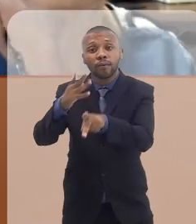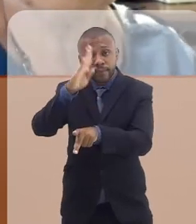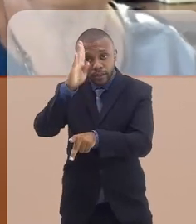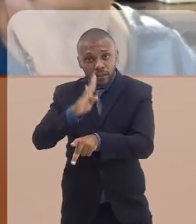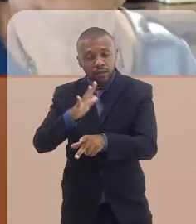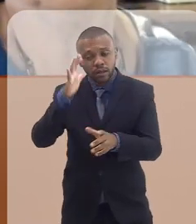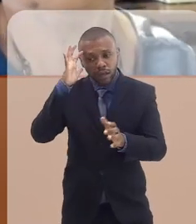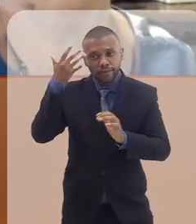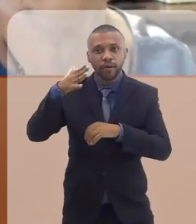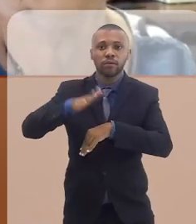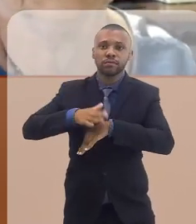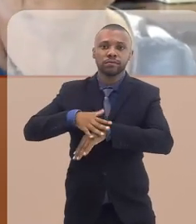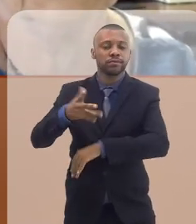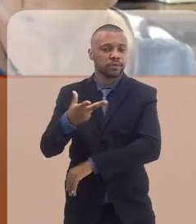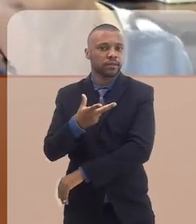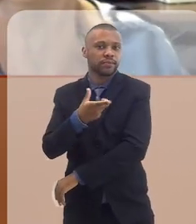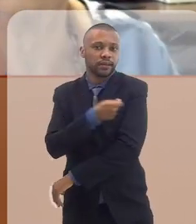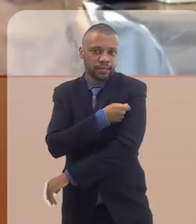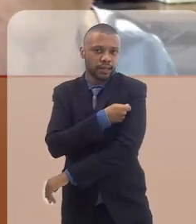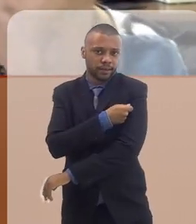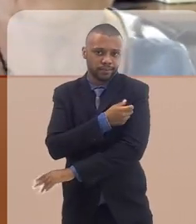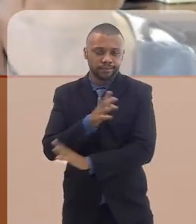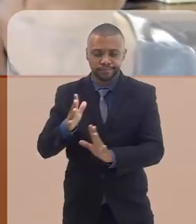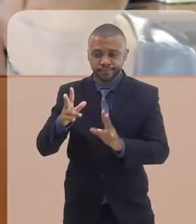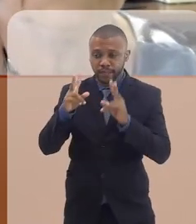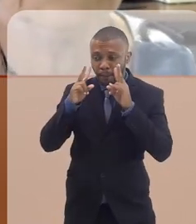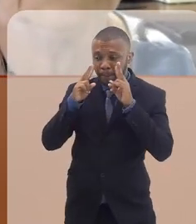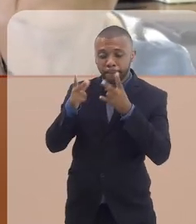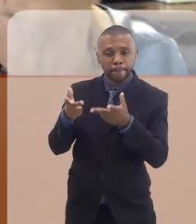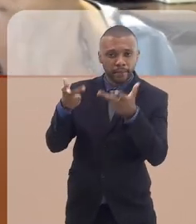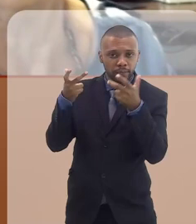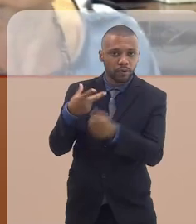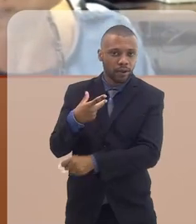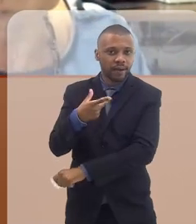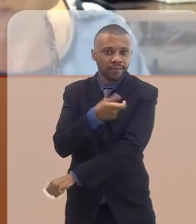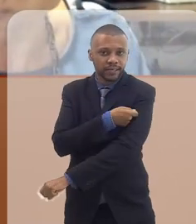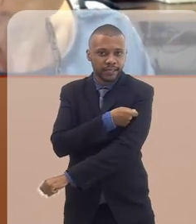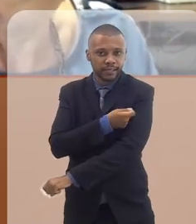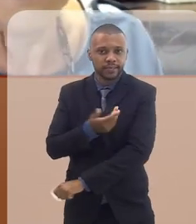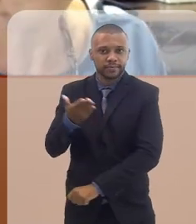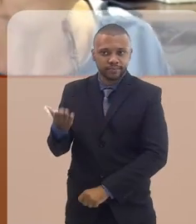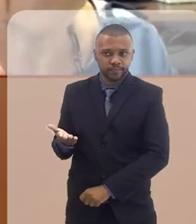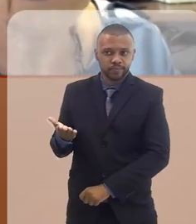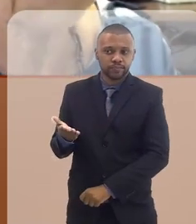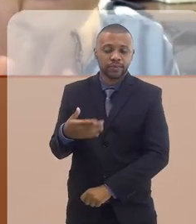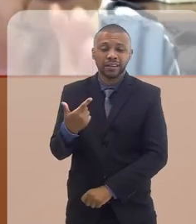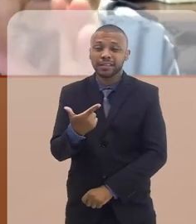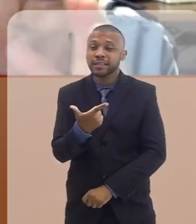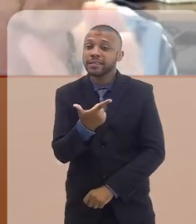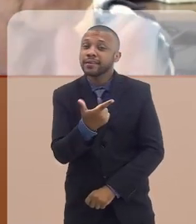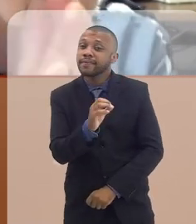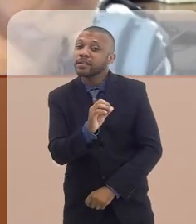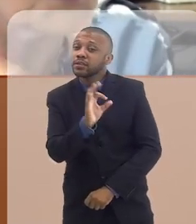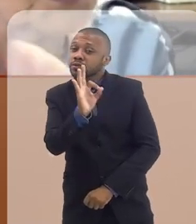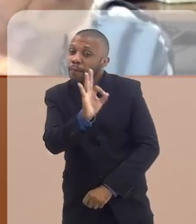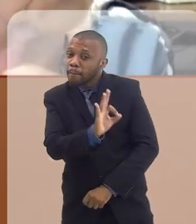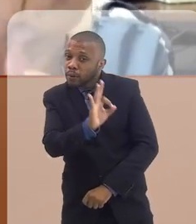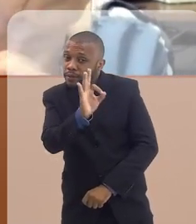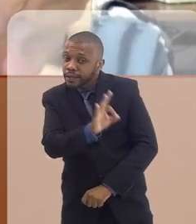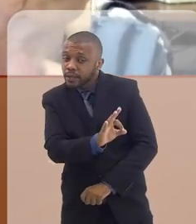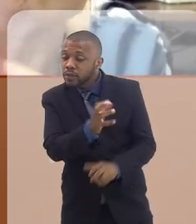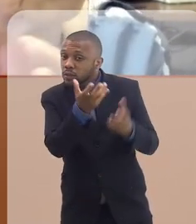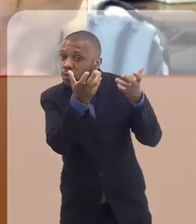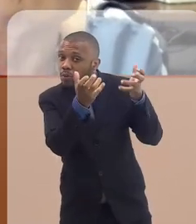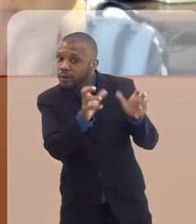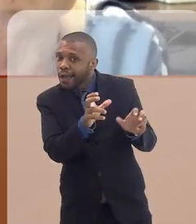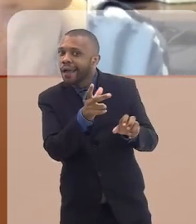povo brasileiro foi se vacinar, queria vacina. Então, esse